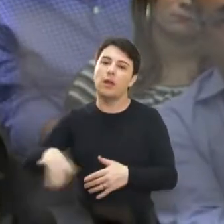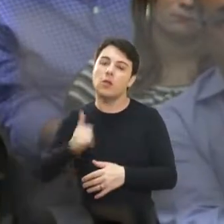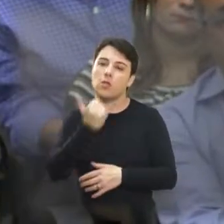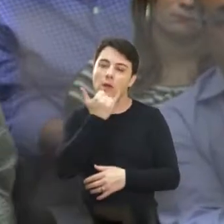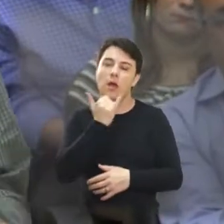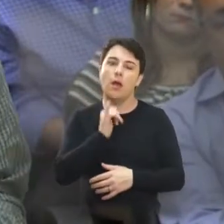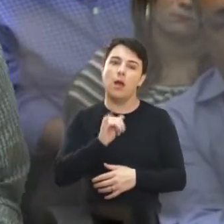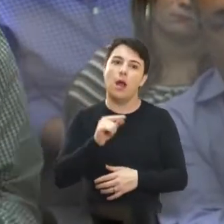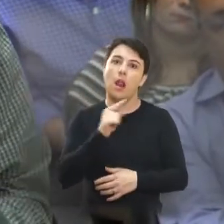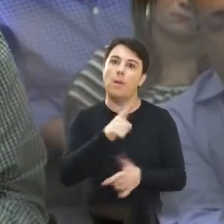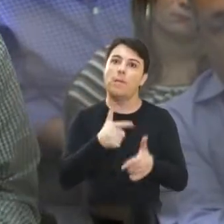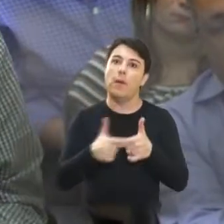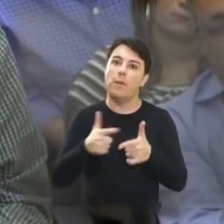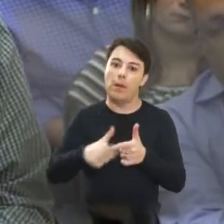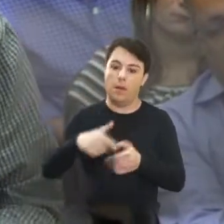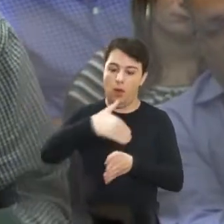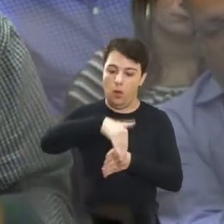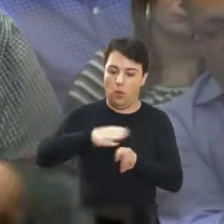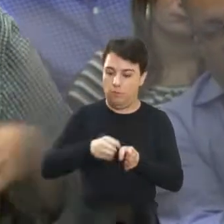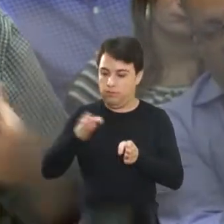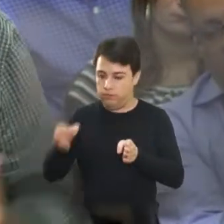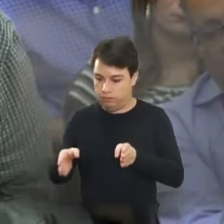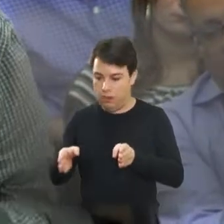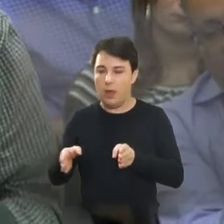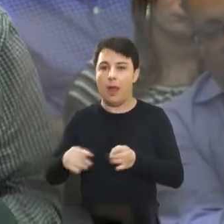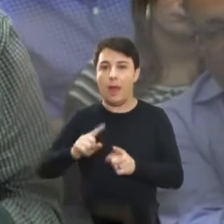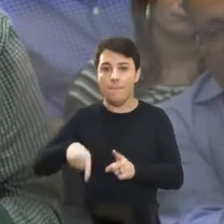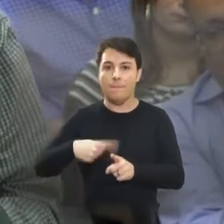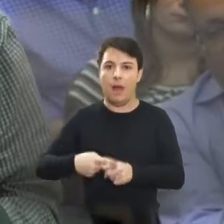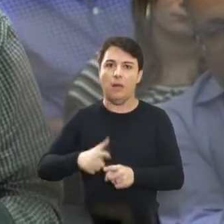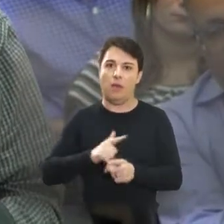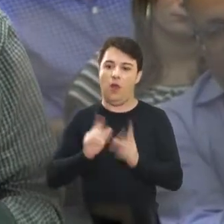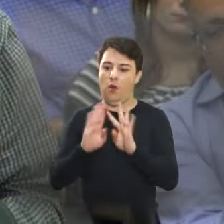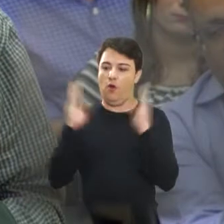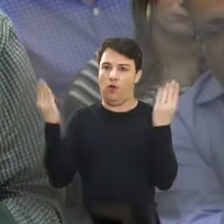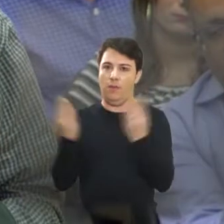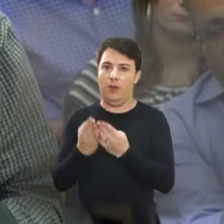de loteamento ali na região. Né? A gente já tem